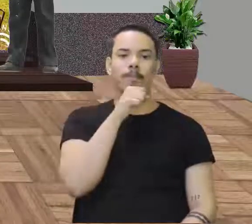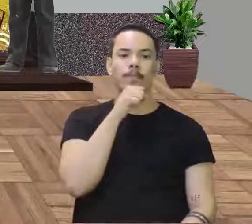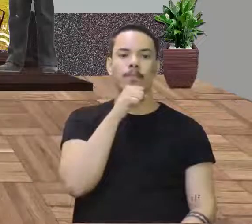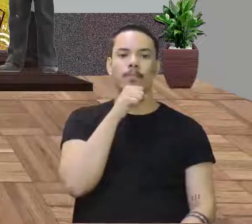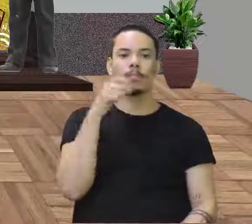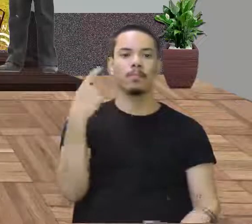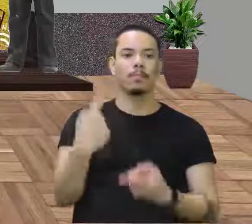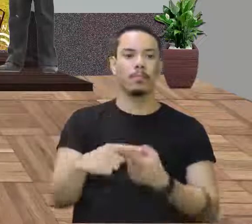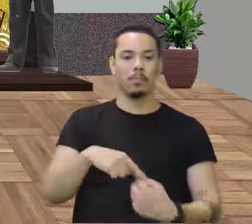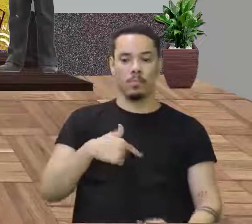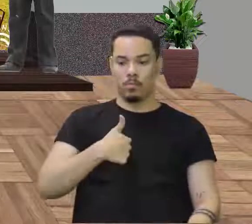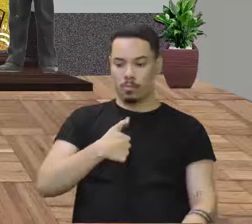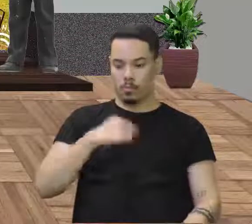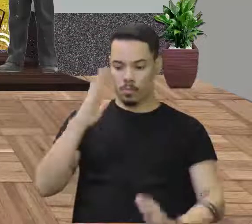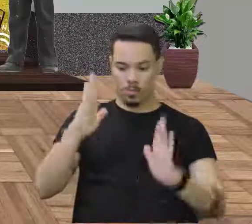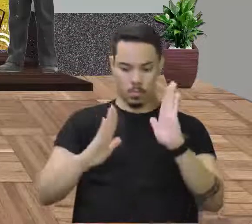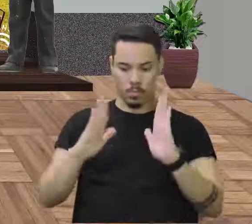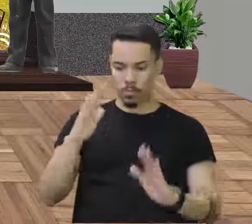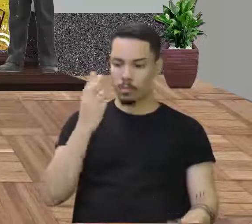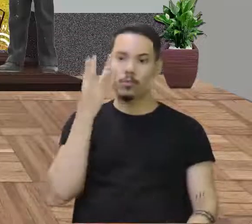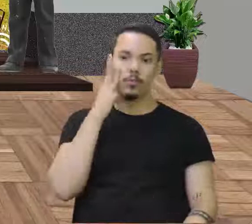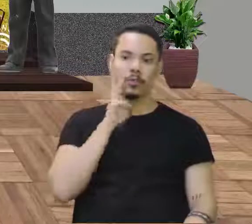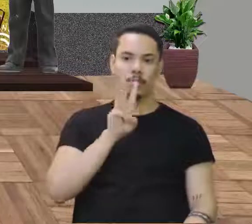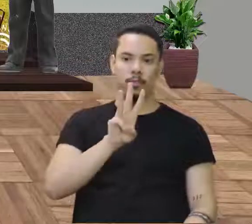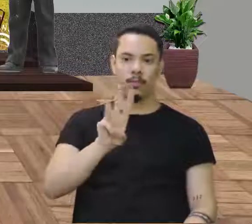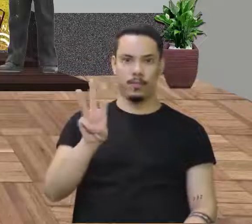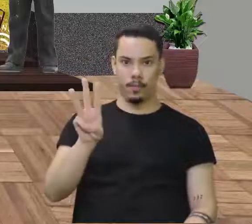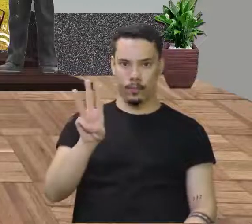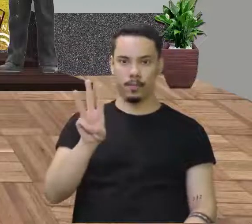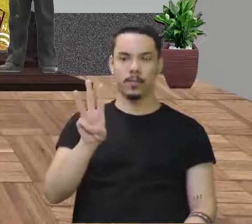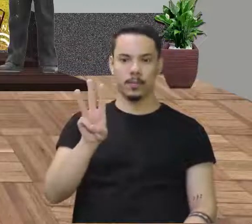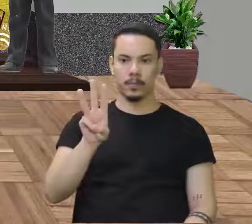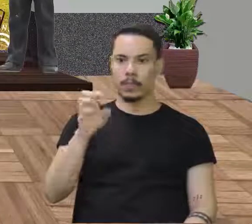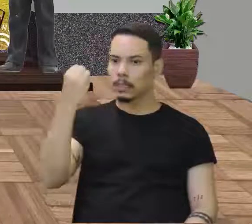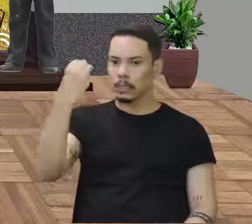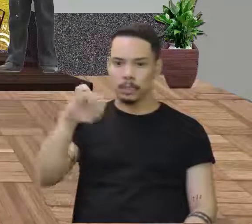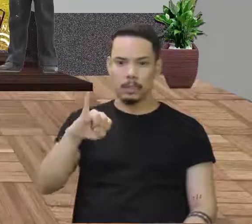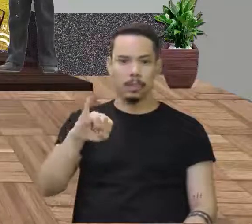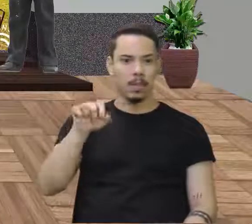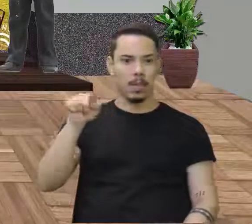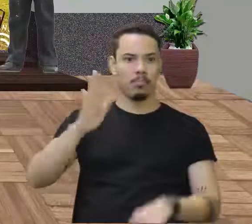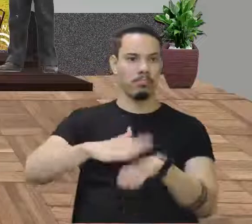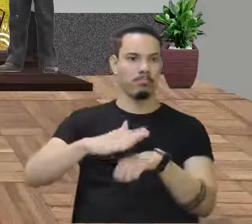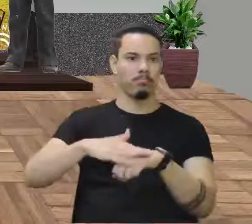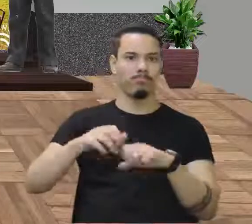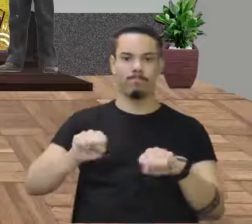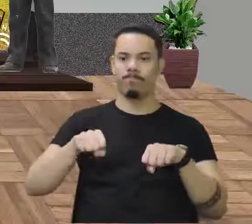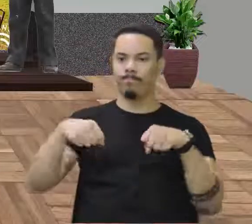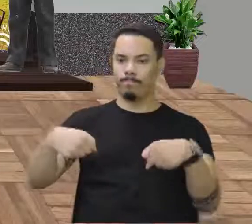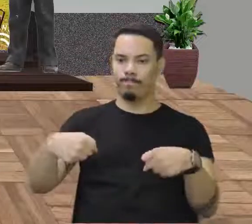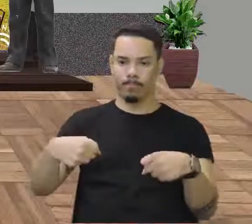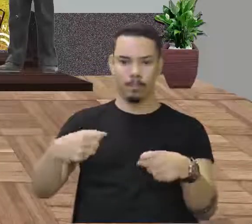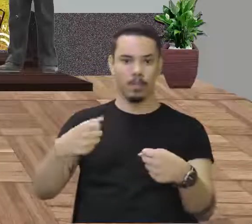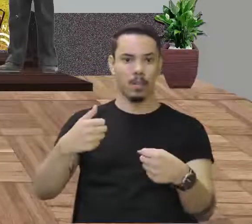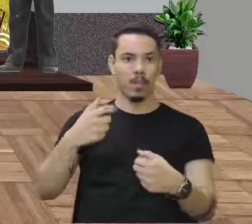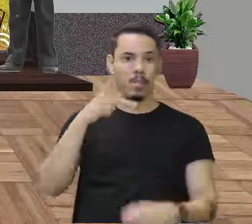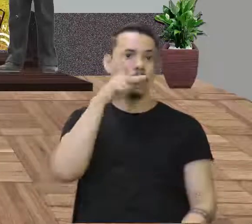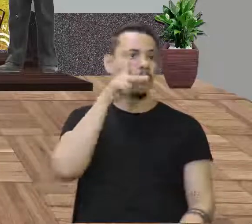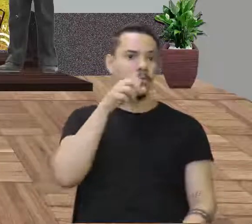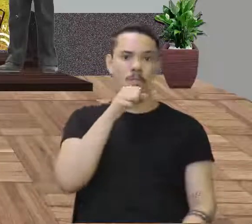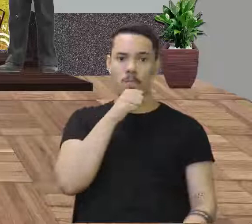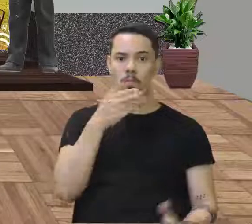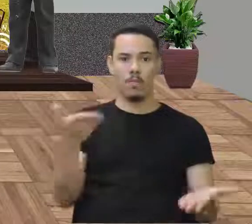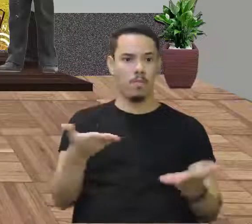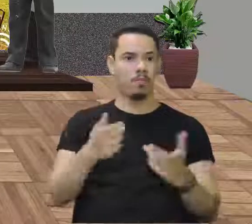Getúlio Vargas ficar aqui uns 3 dias. Quem sabe se não fosse essa atitude dele, Porto Velho hoje